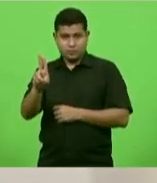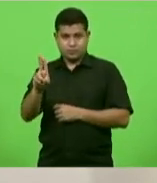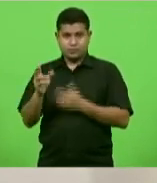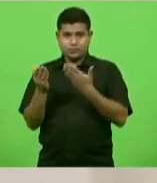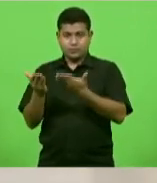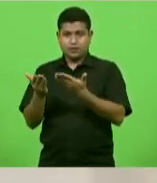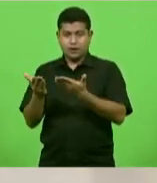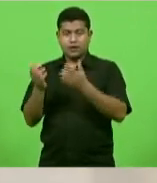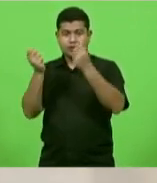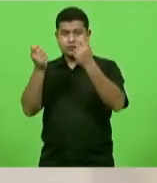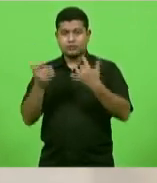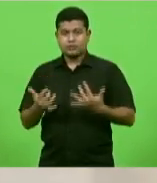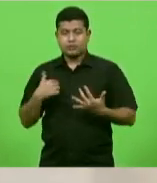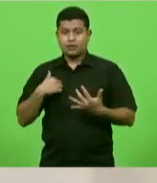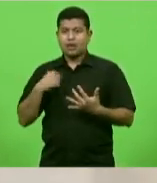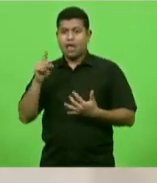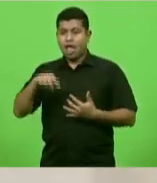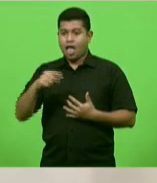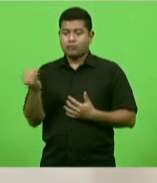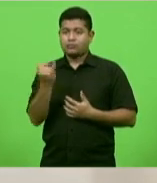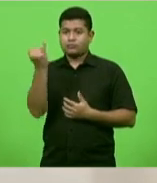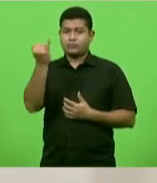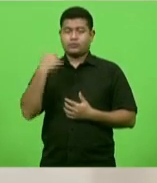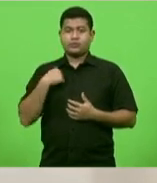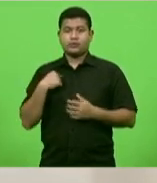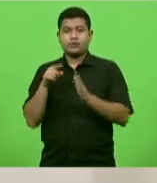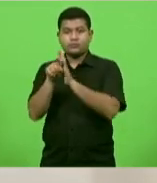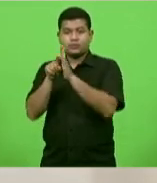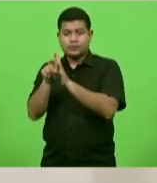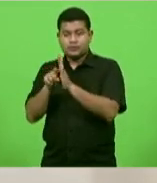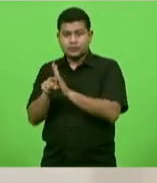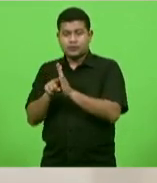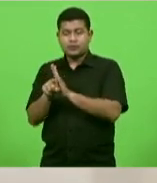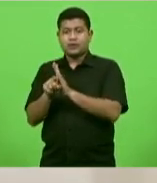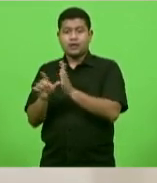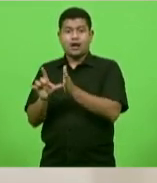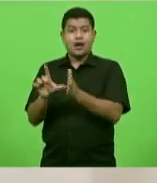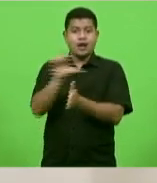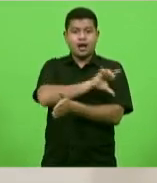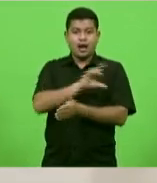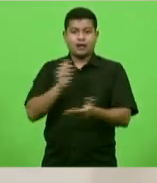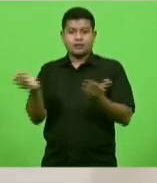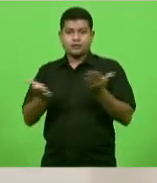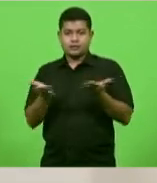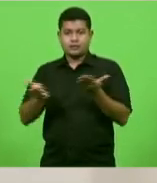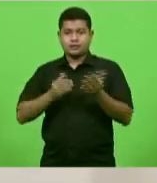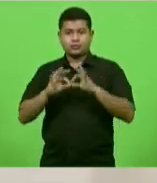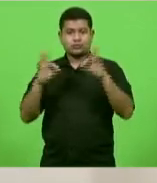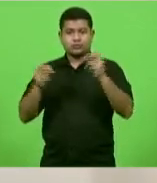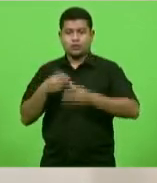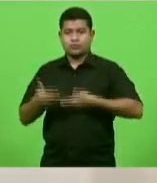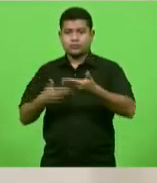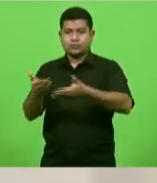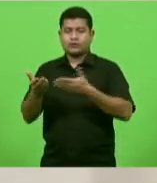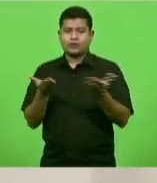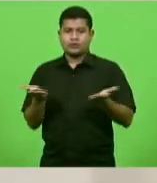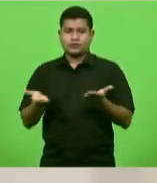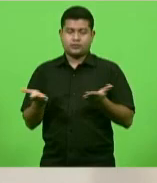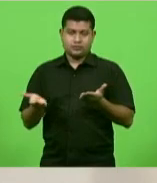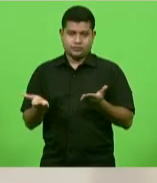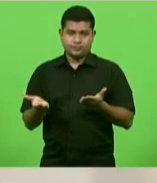ser imprescindível a pesquisa de preços de mercado antes da licitação para todos os processos